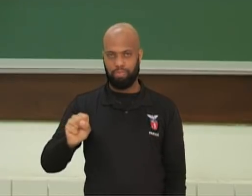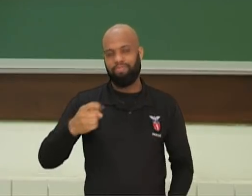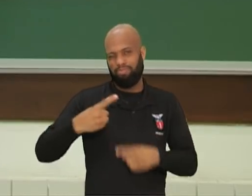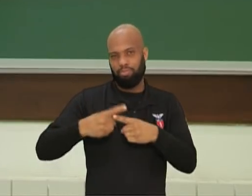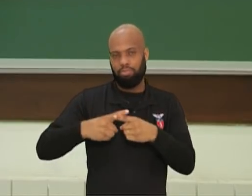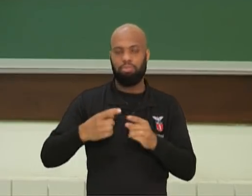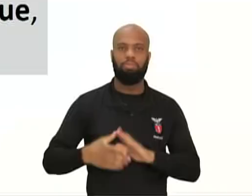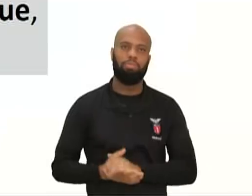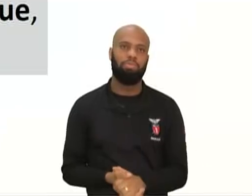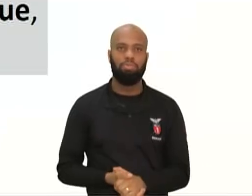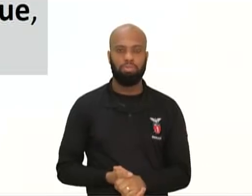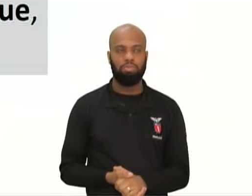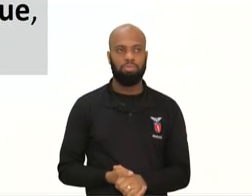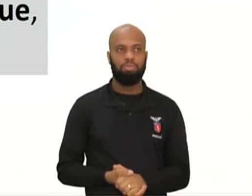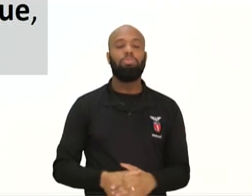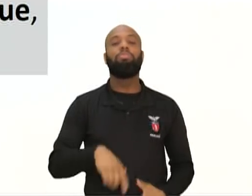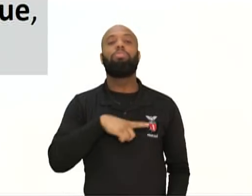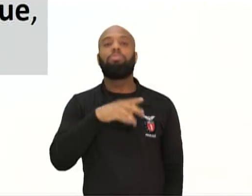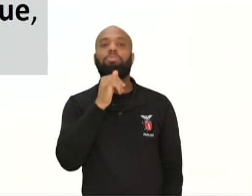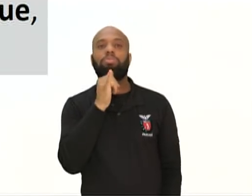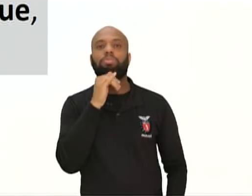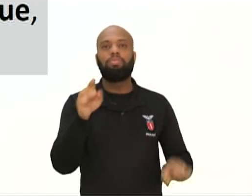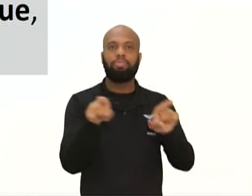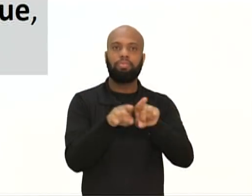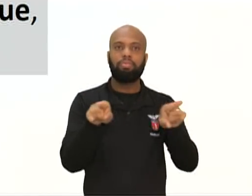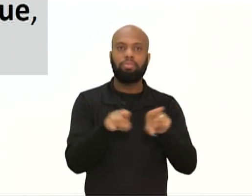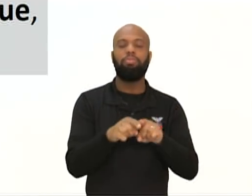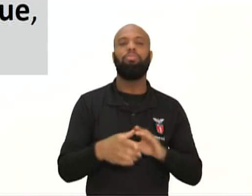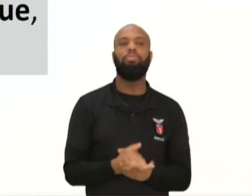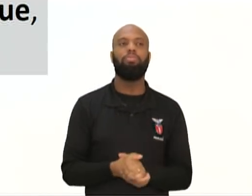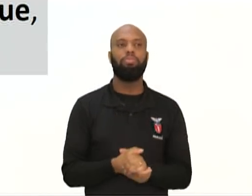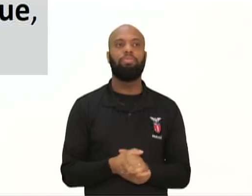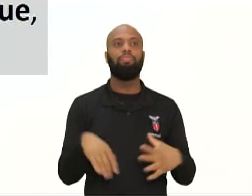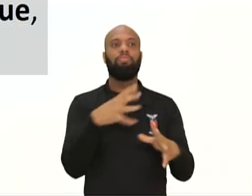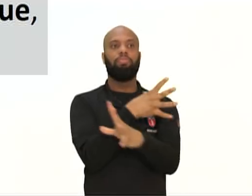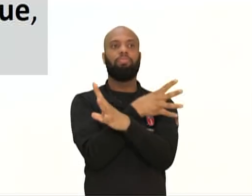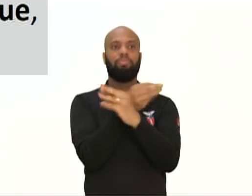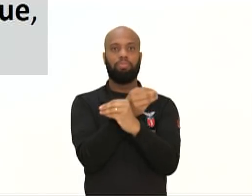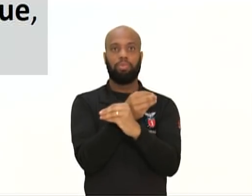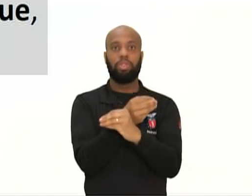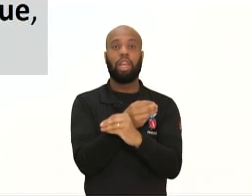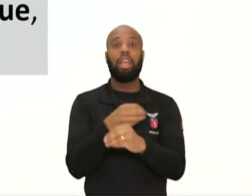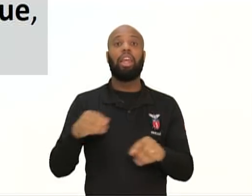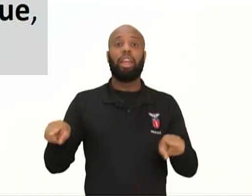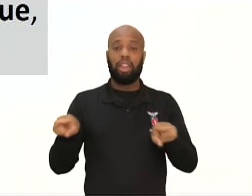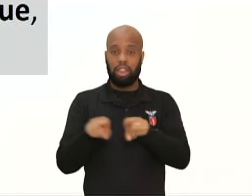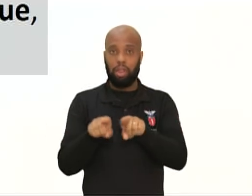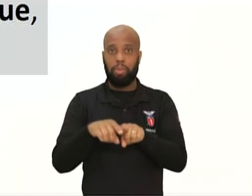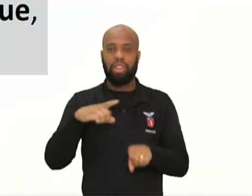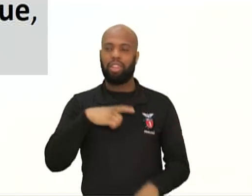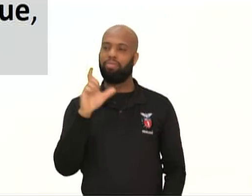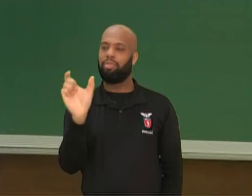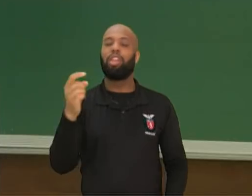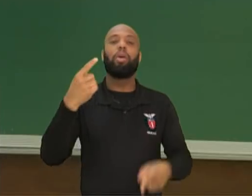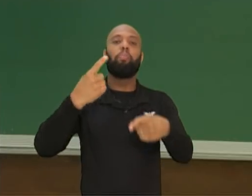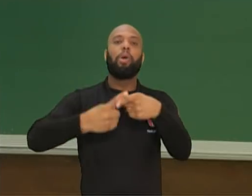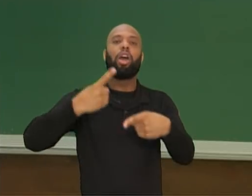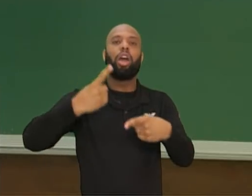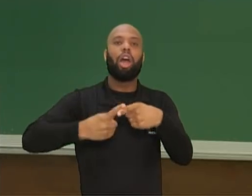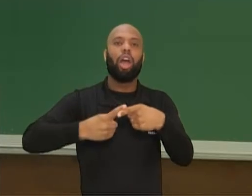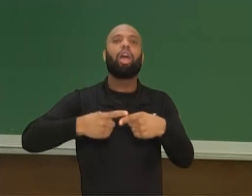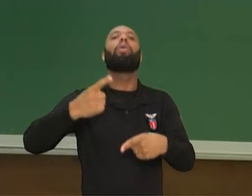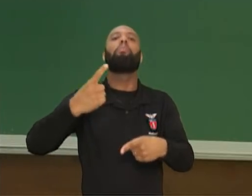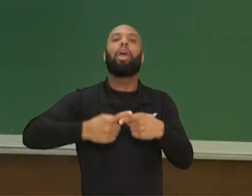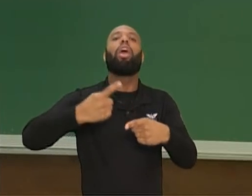mais ali ainda? Exemplos de conjunções. O porquê também, o porquê ele pode dar uma